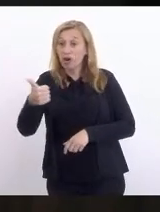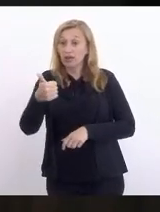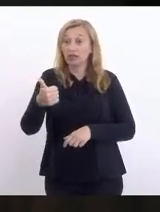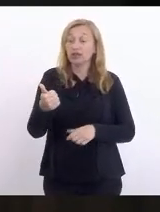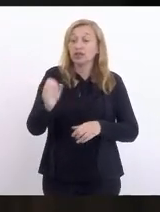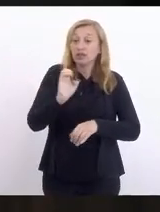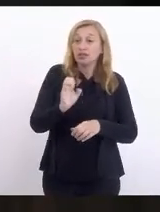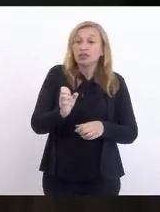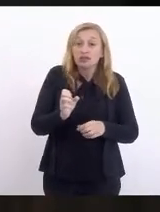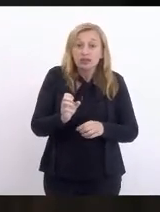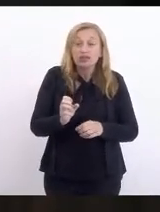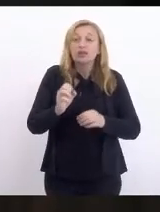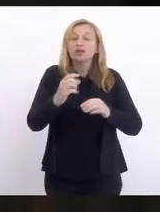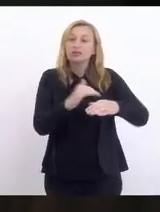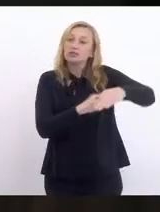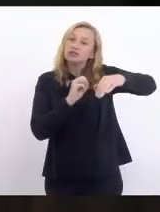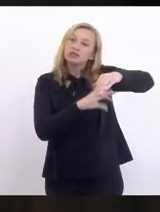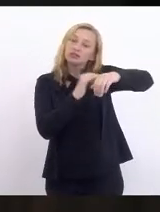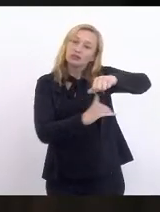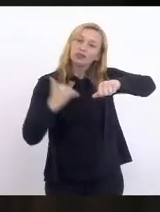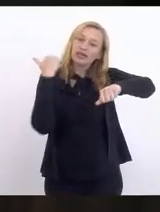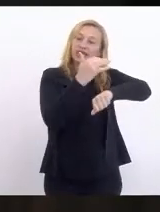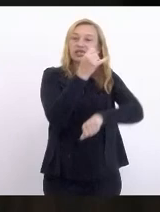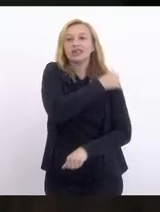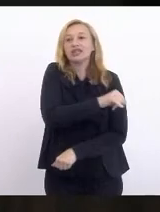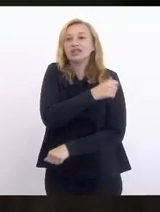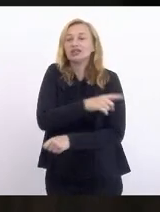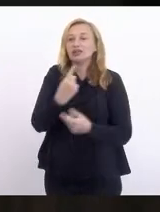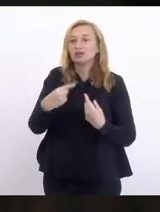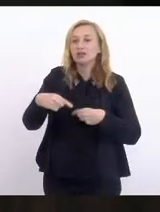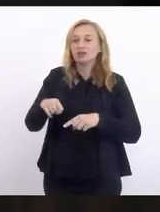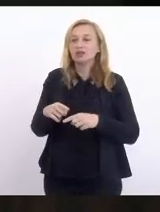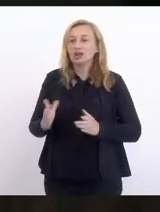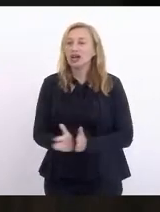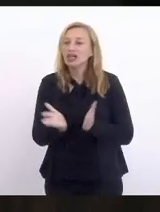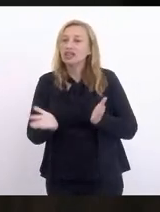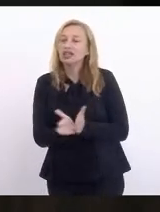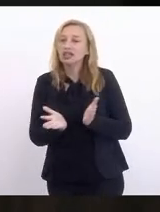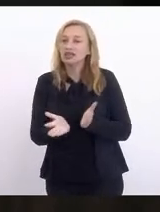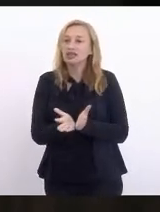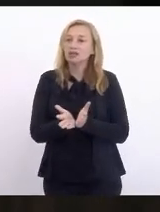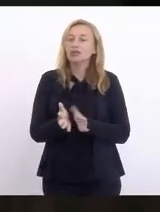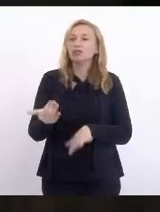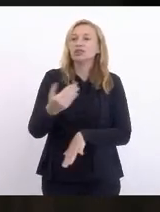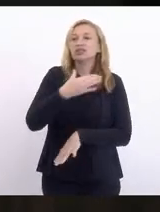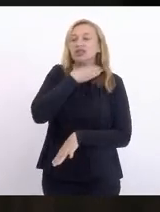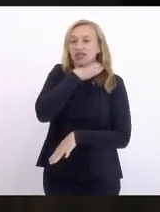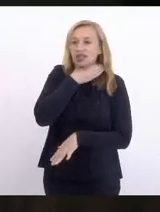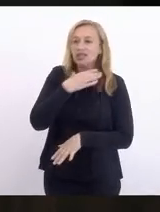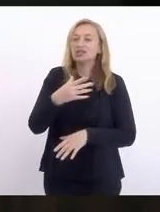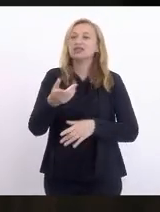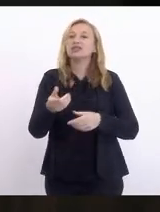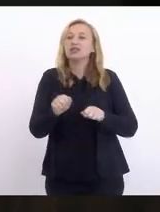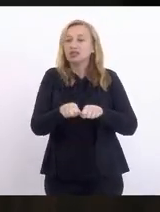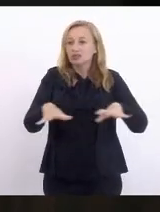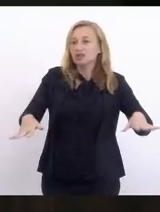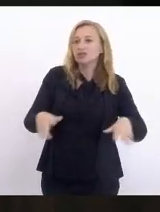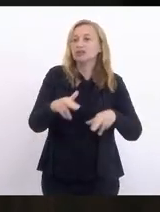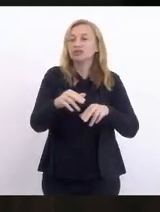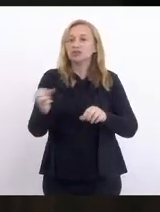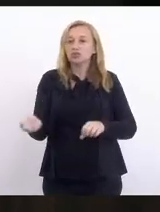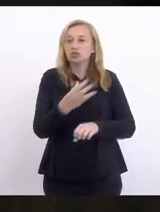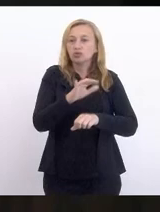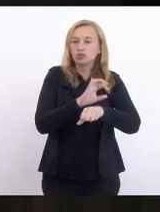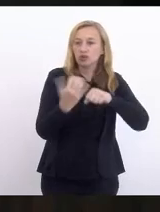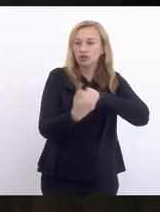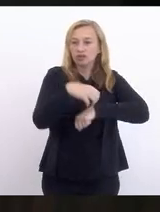que institui o programa supera rio de enfrentamento de enfrentamento e combate à crise econômica usada pelas medidas de contenção da pandemia do novo coronavírus